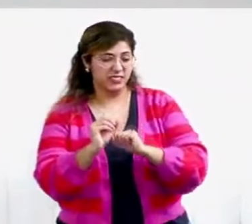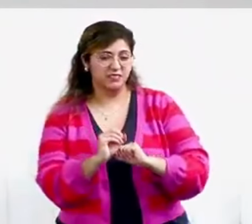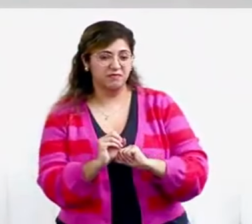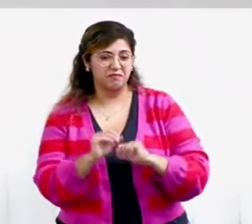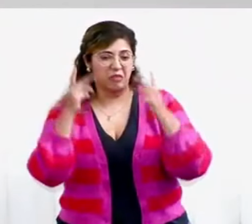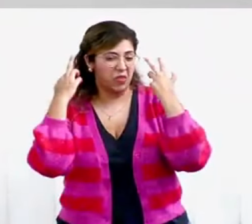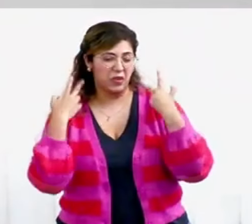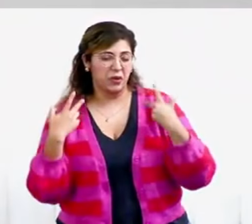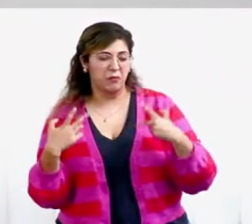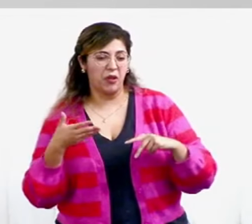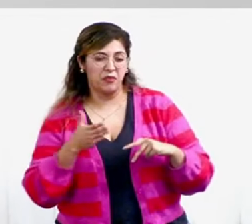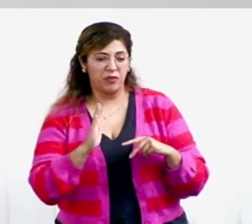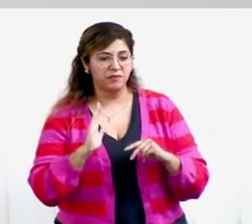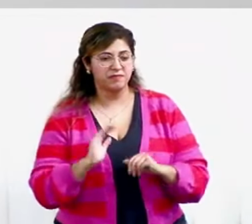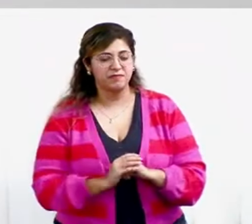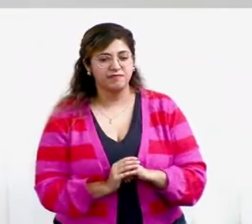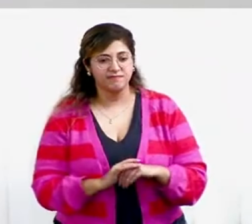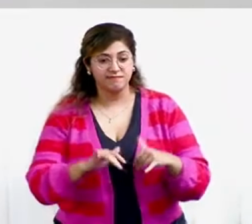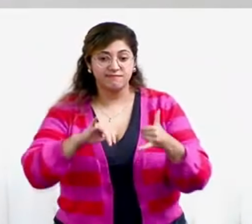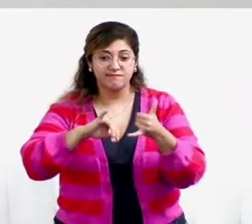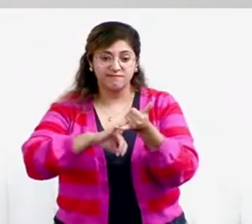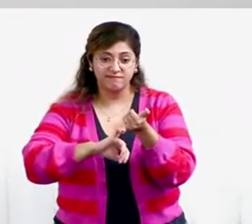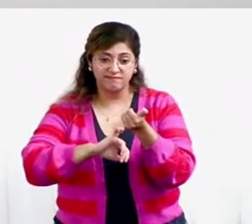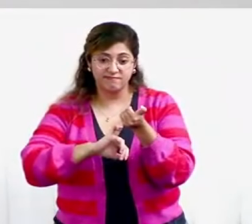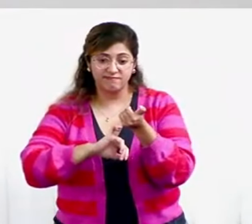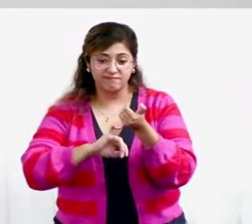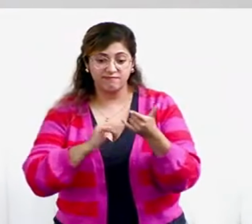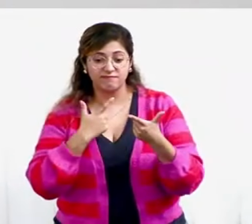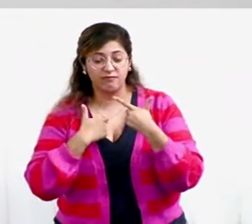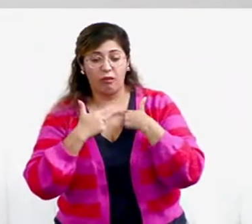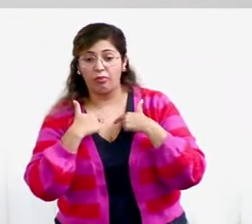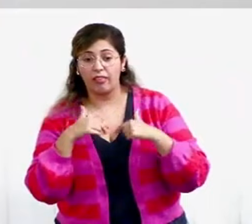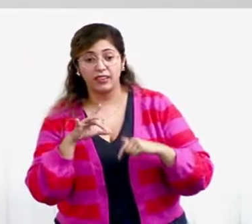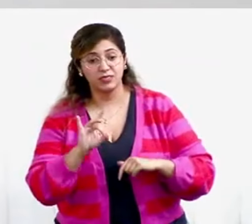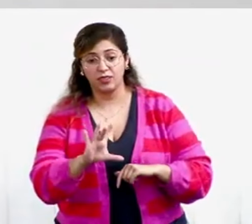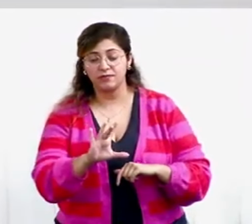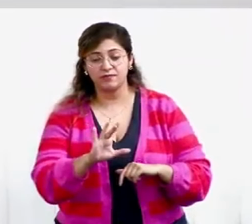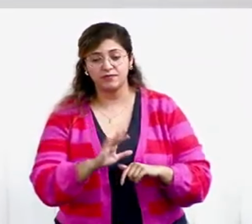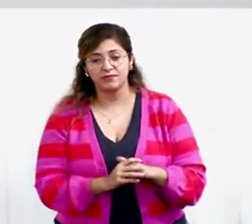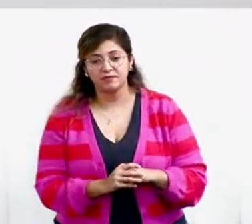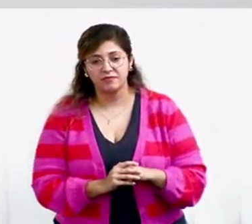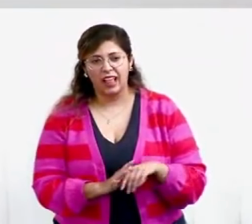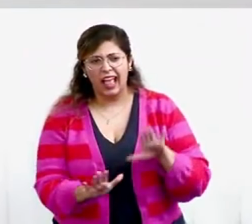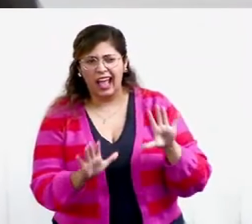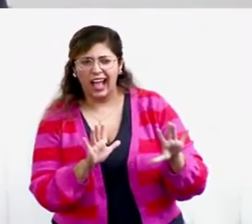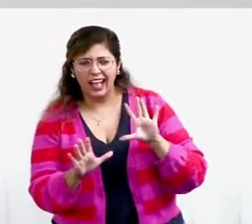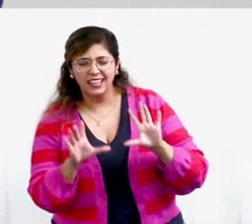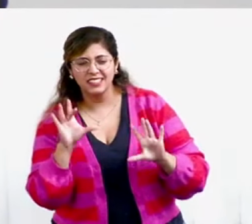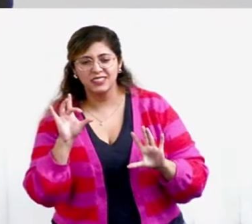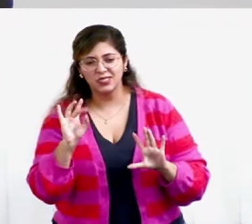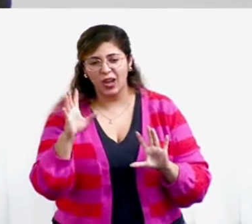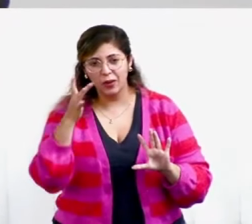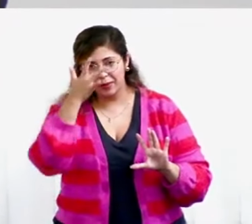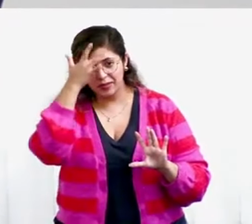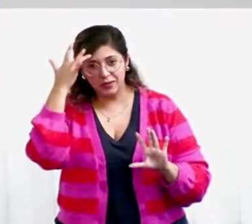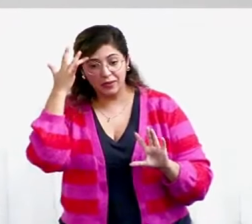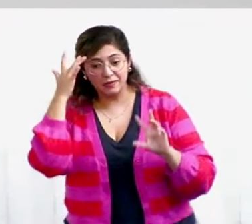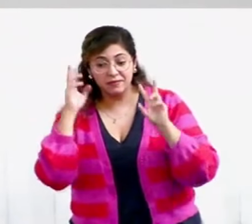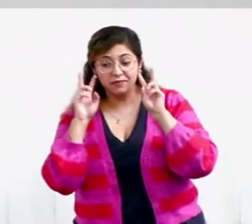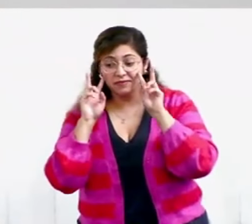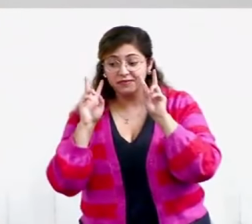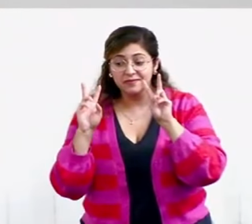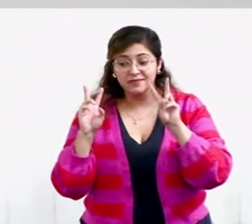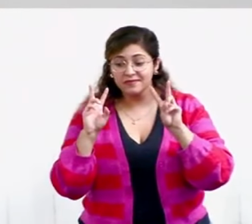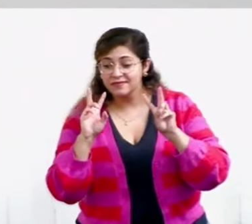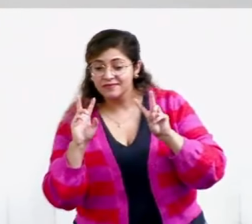para fora alimentar um desejo. Às vezes começa com um simples olhar na pornografia.